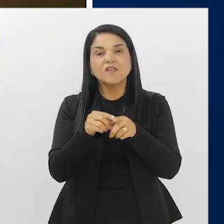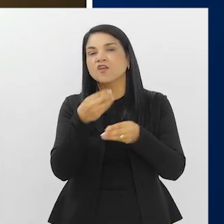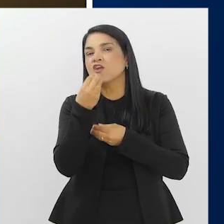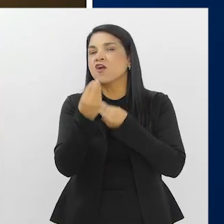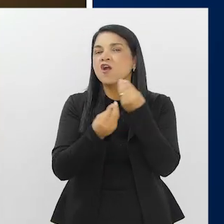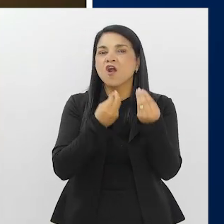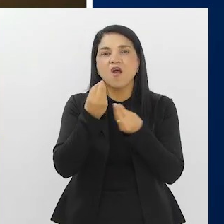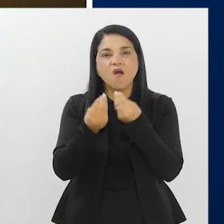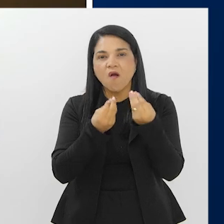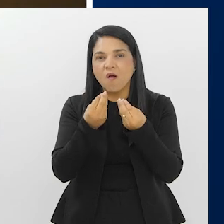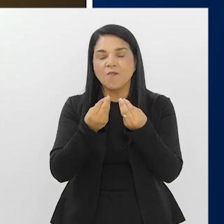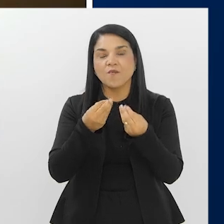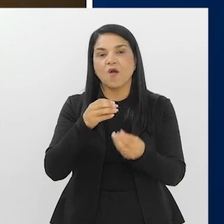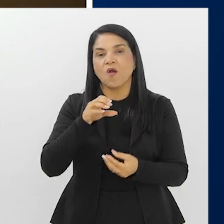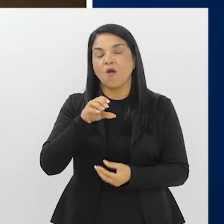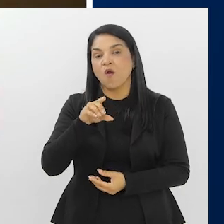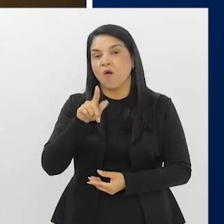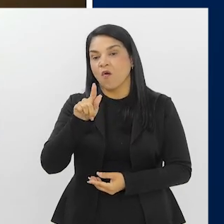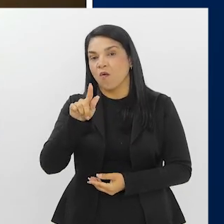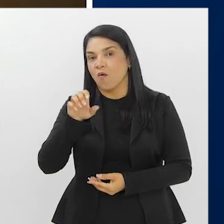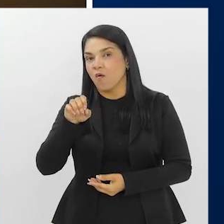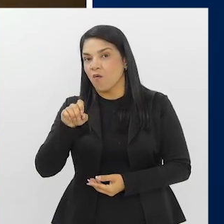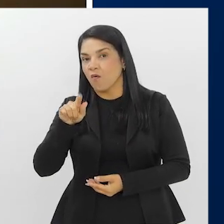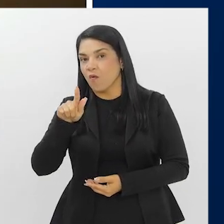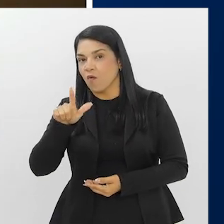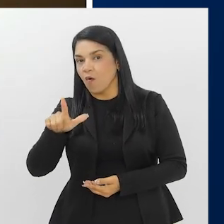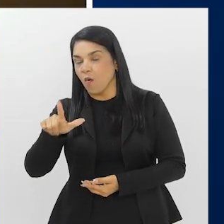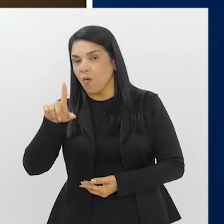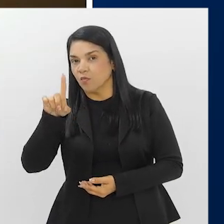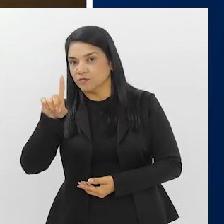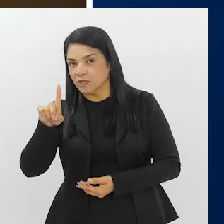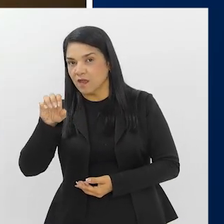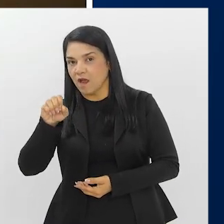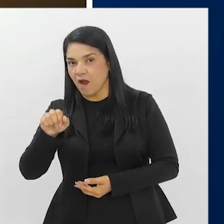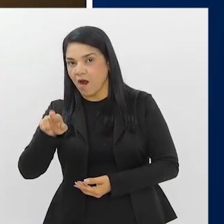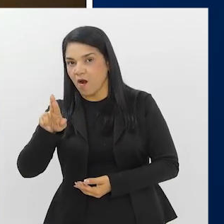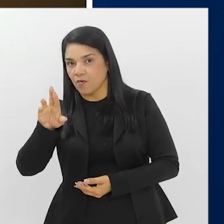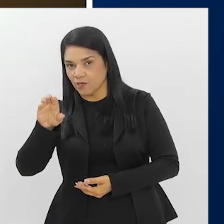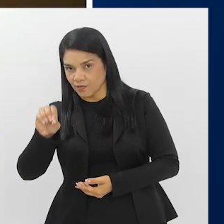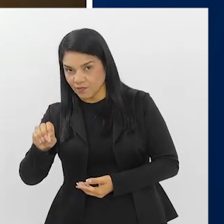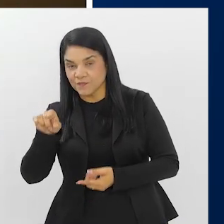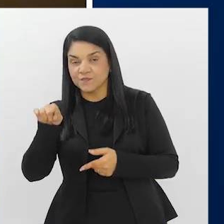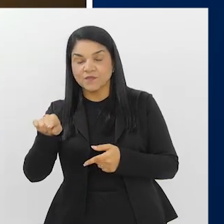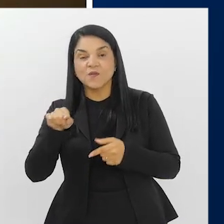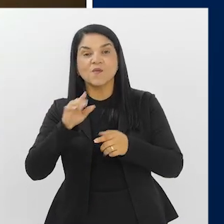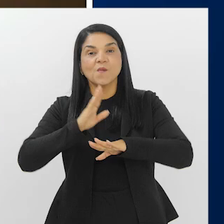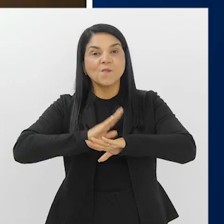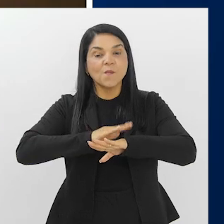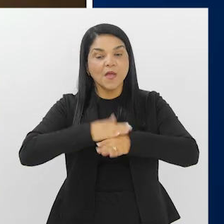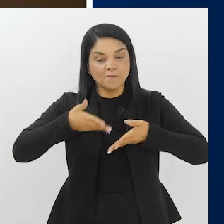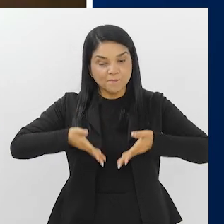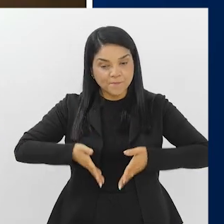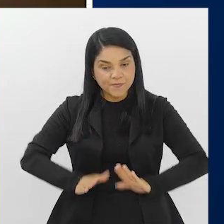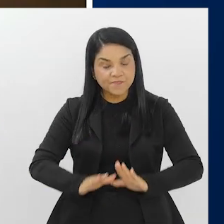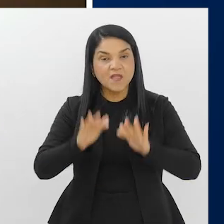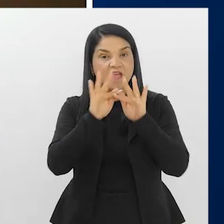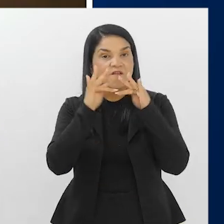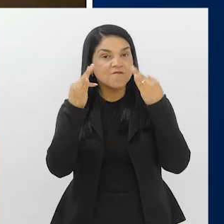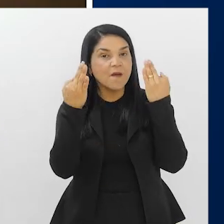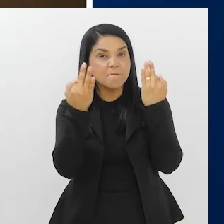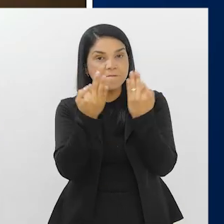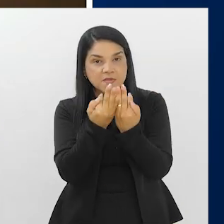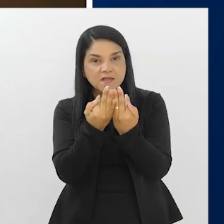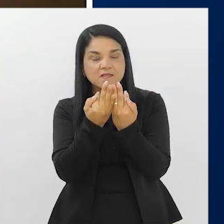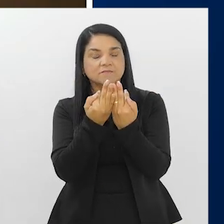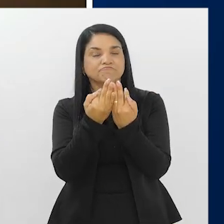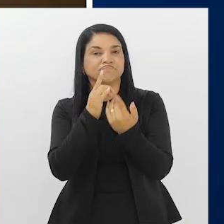sobre como que funciona a Golden Hour no parto e o tão importante que é a família ter esse direito de ter essa